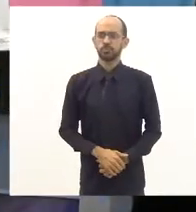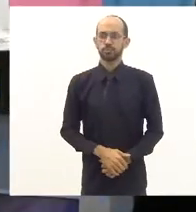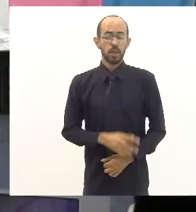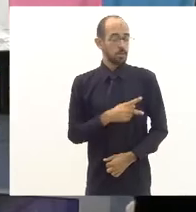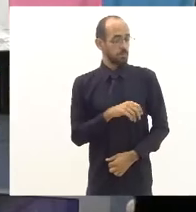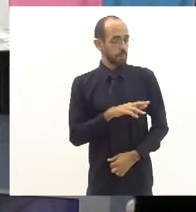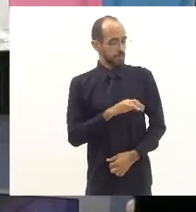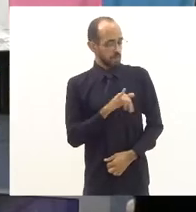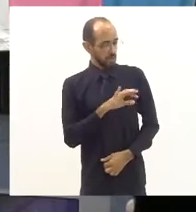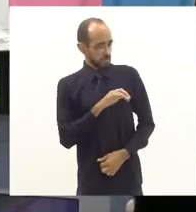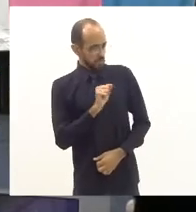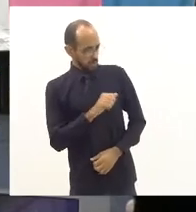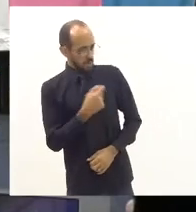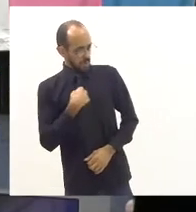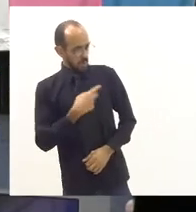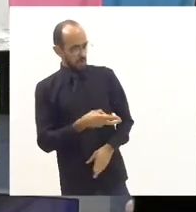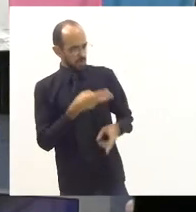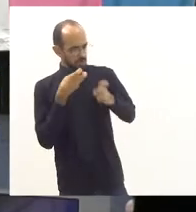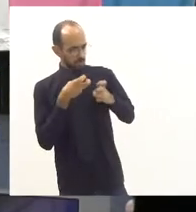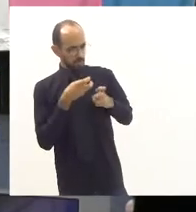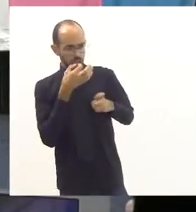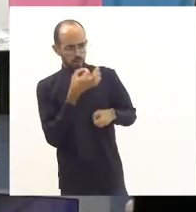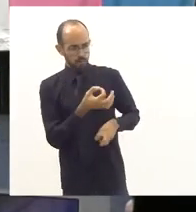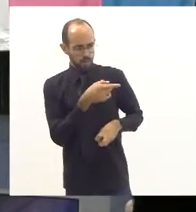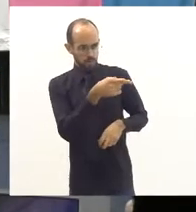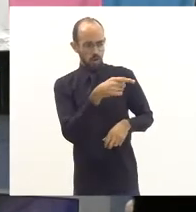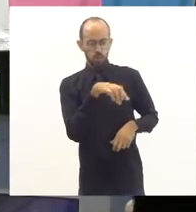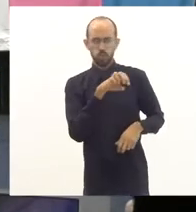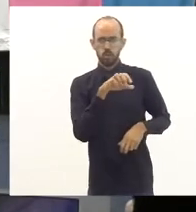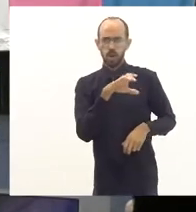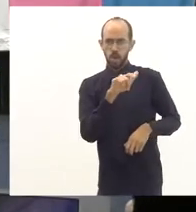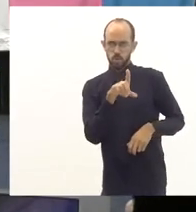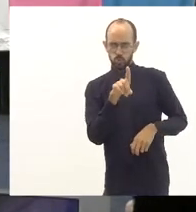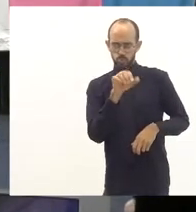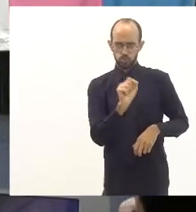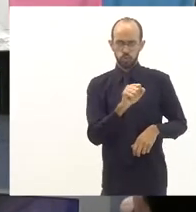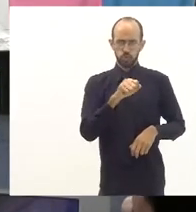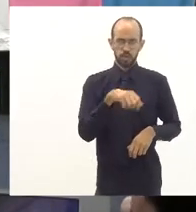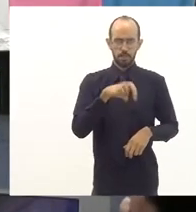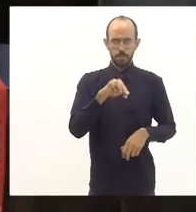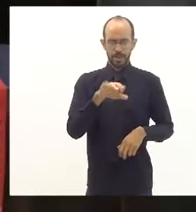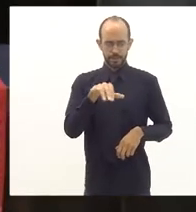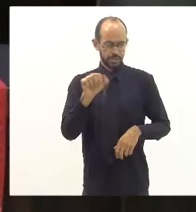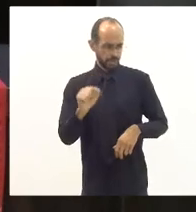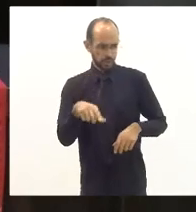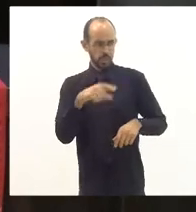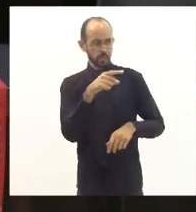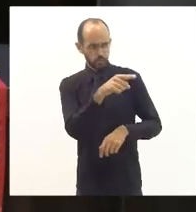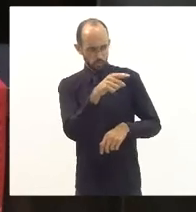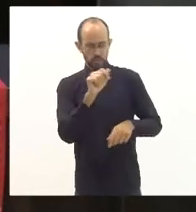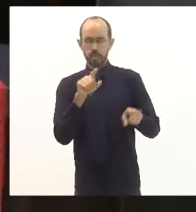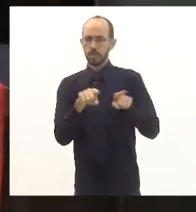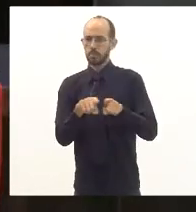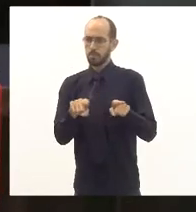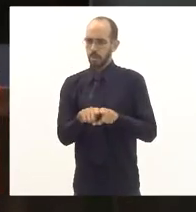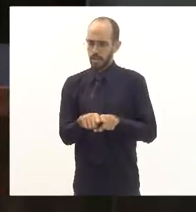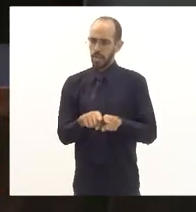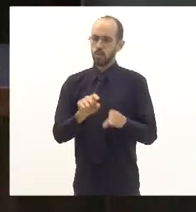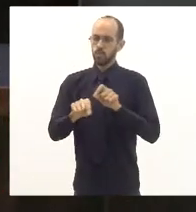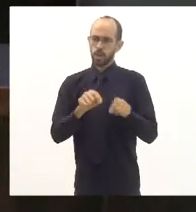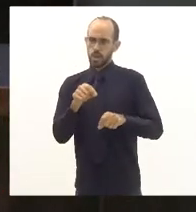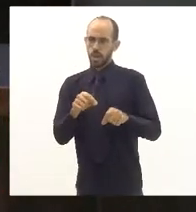aqui o Cláudio Nascimento, a Maria Eduarda e você, eu vejo que as nossas